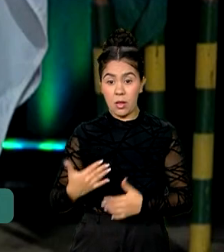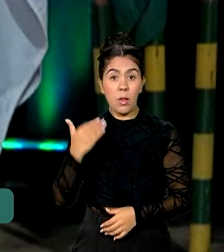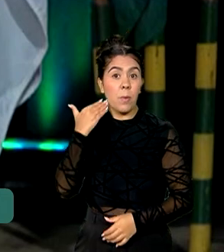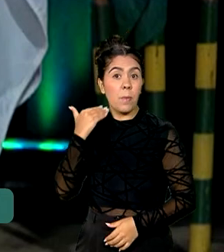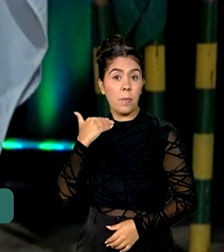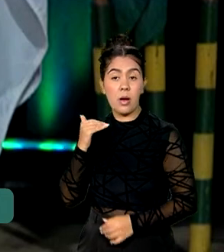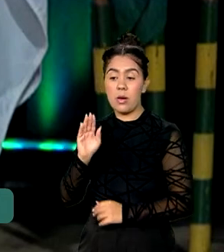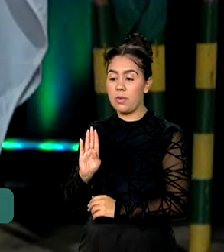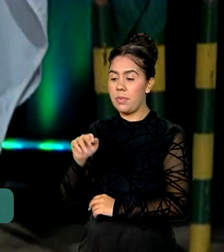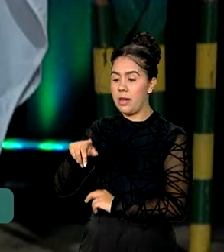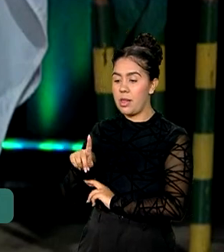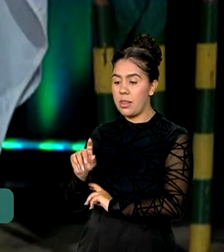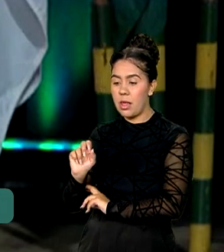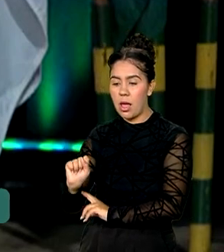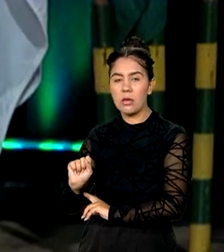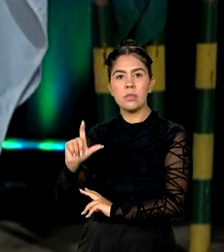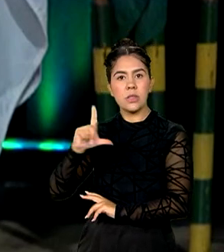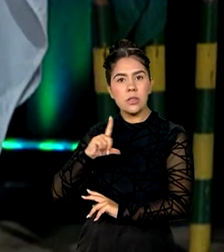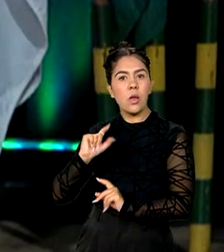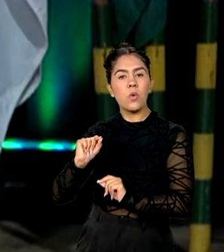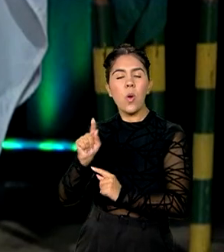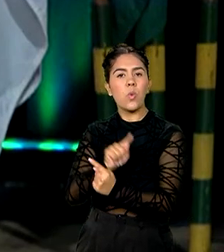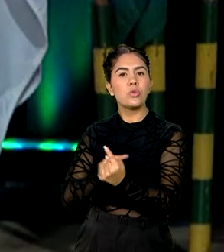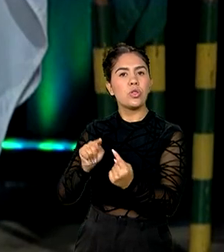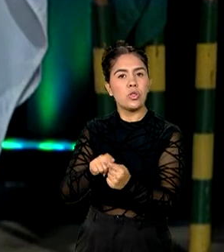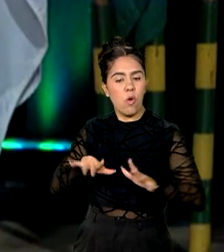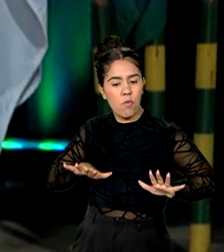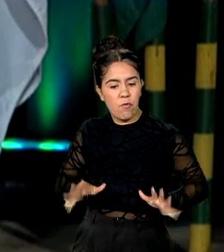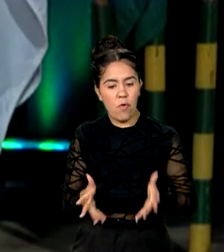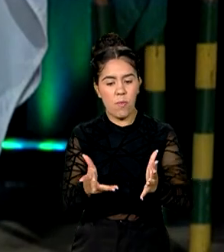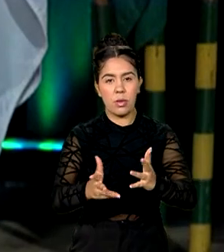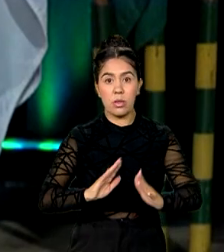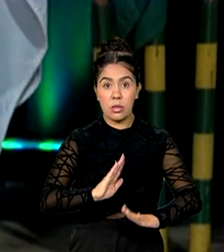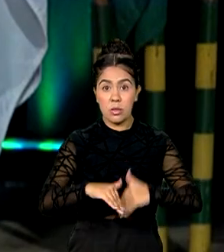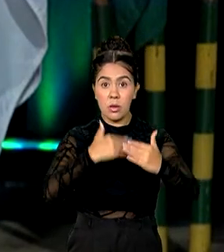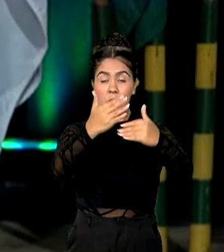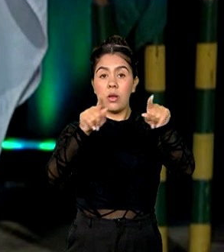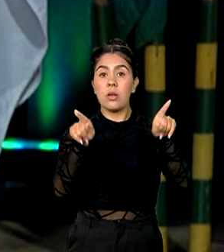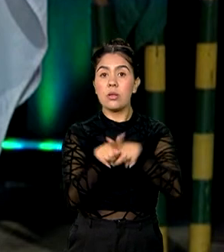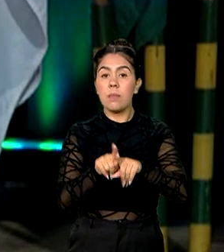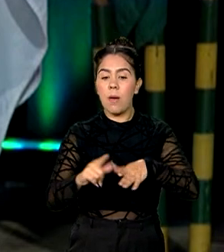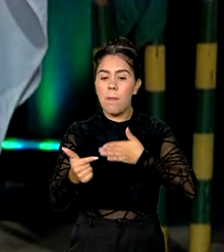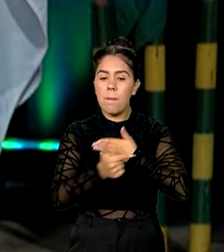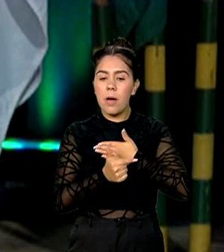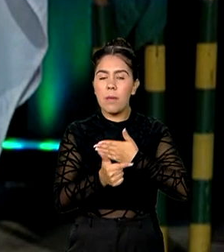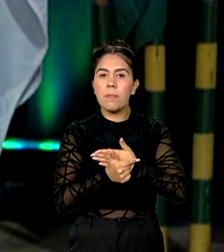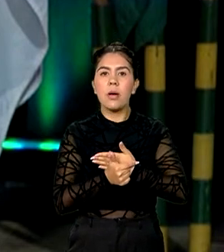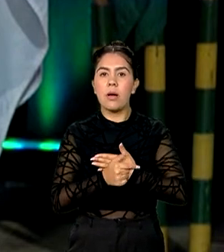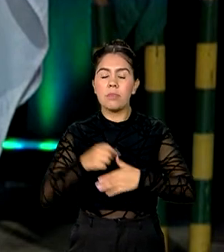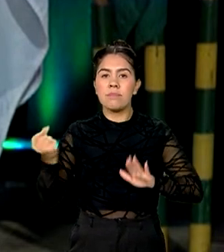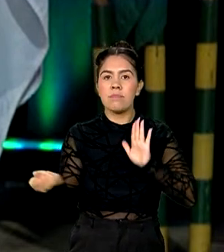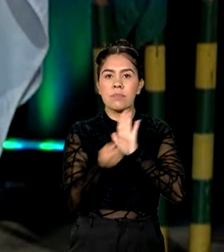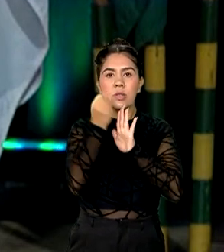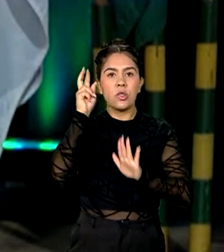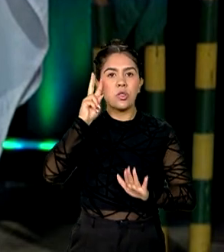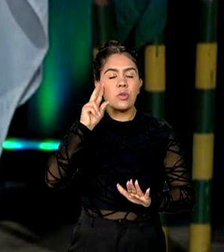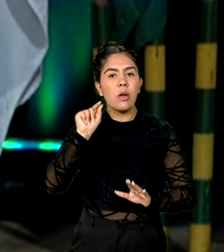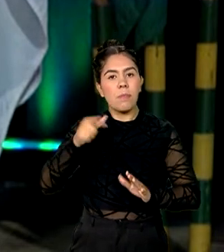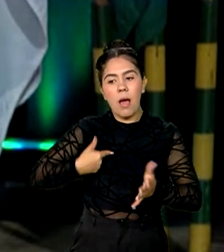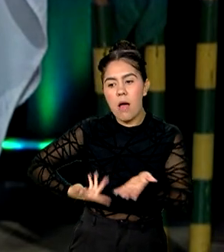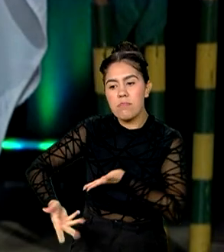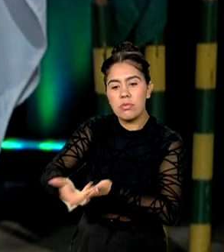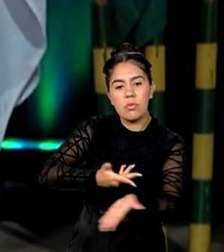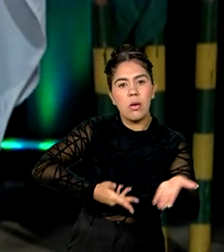só suas funções de fomento ao desenvolvimento, mas também sua função histórica de colaborar para a